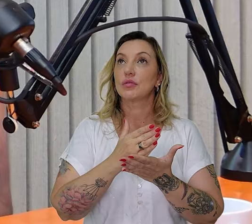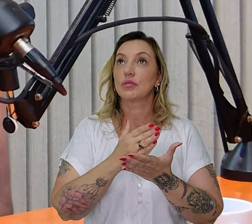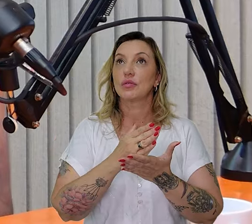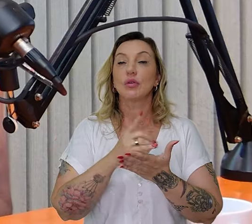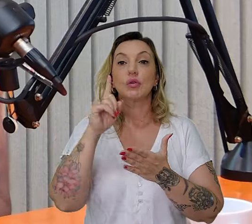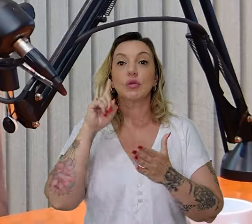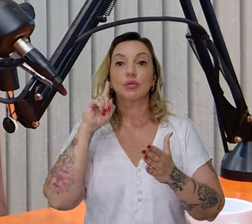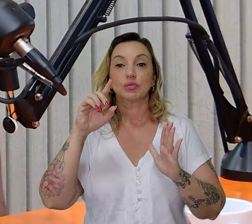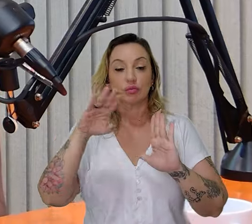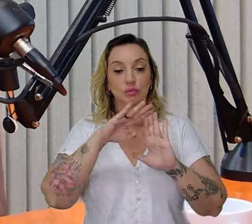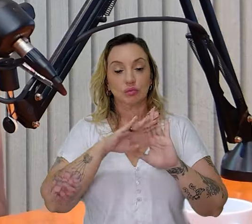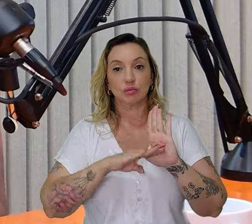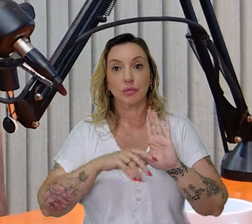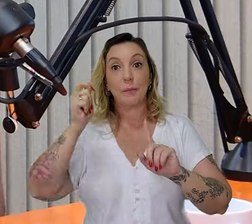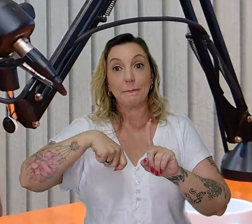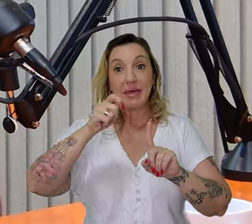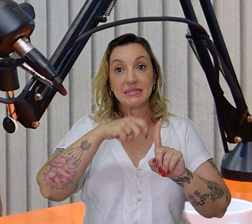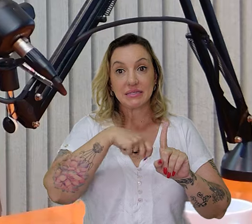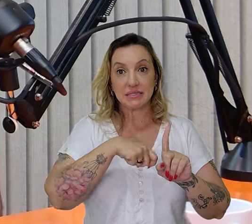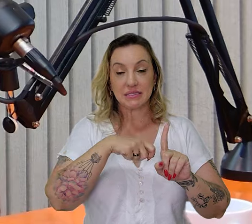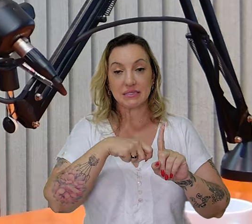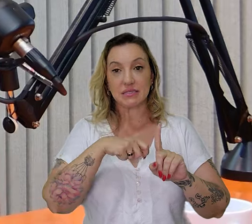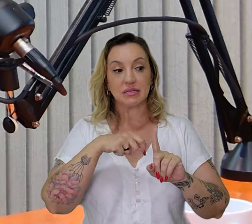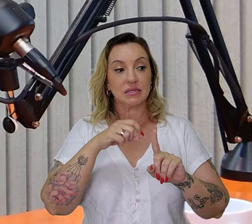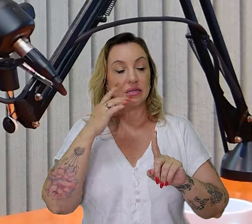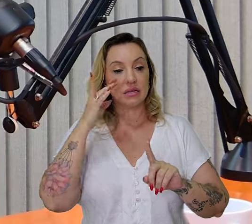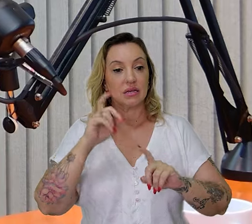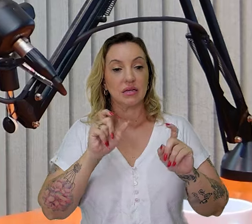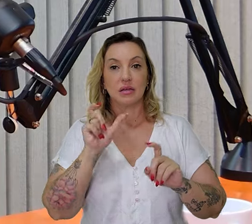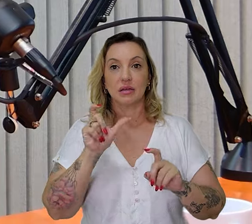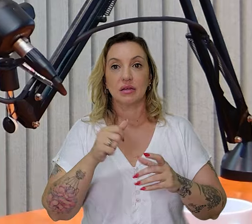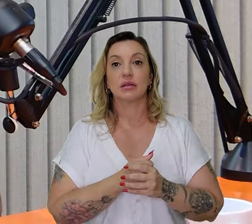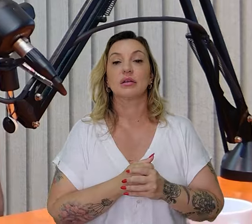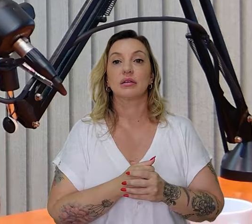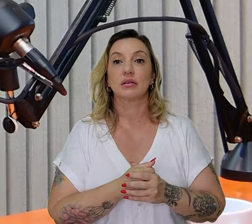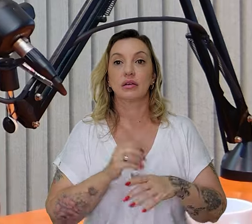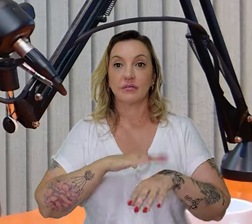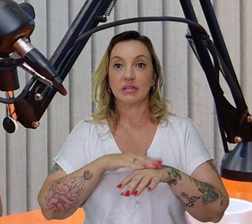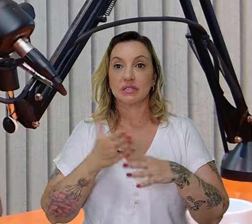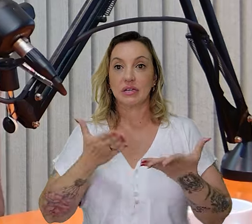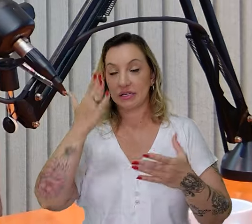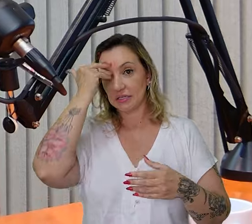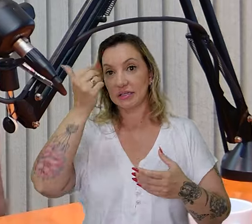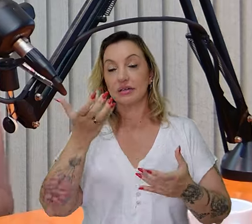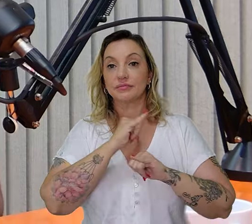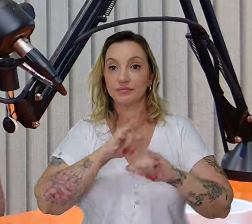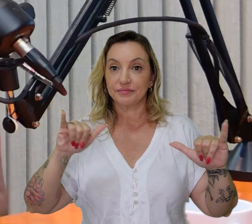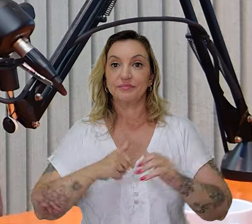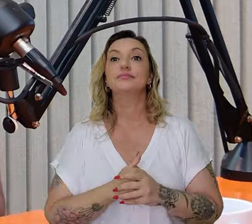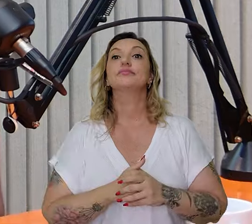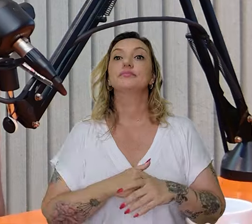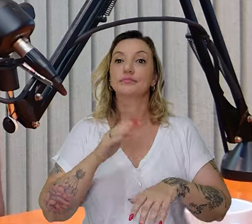meses sabe assim tem uma expressão no inglês que é Walk the Talk que é fazer aquilo que você prega a gente faz mesmo a gente é